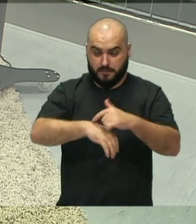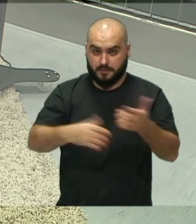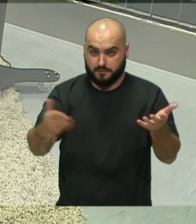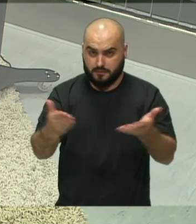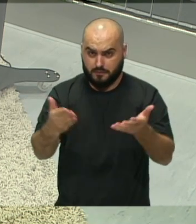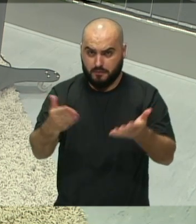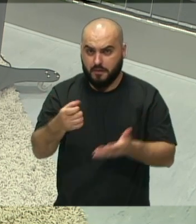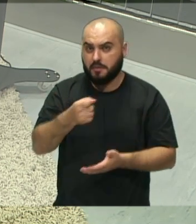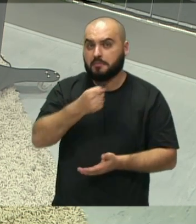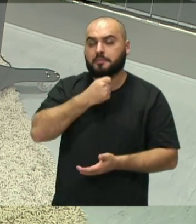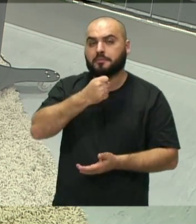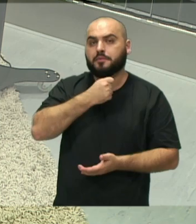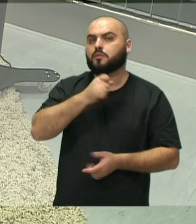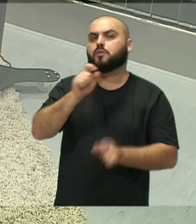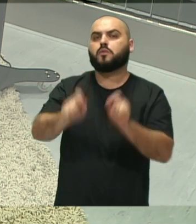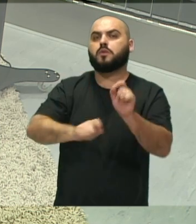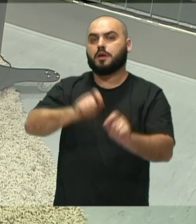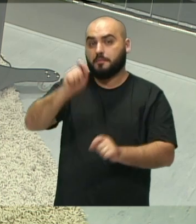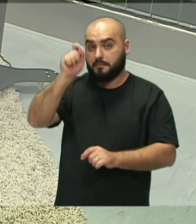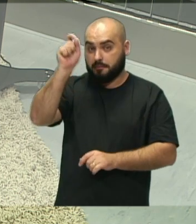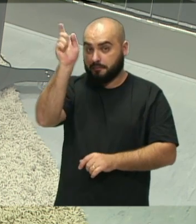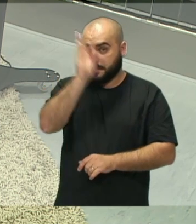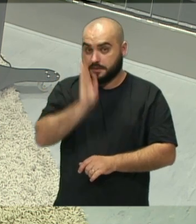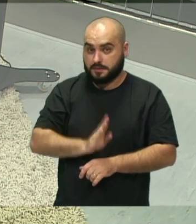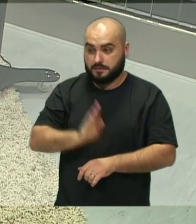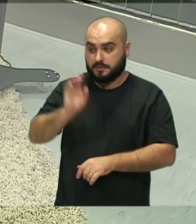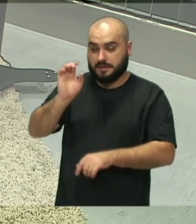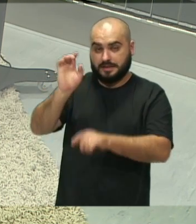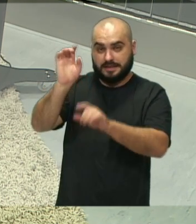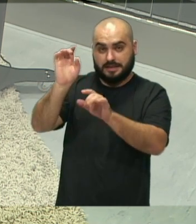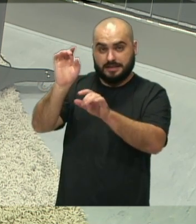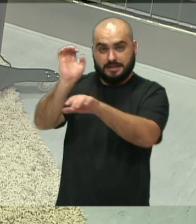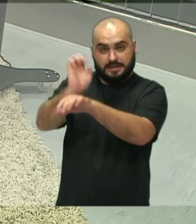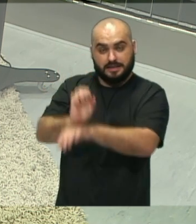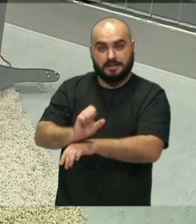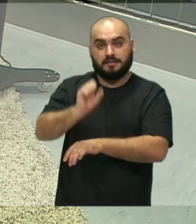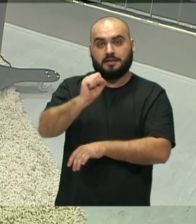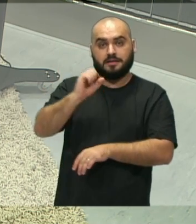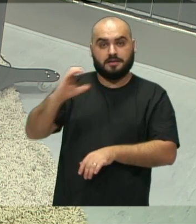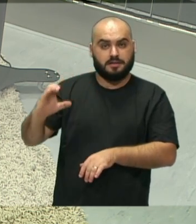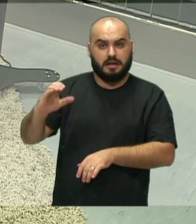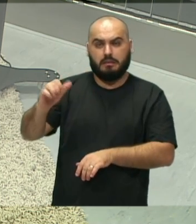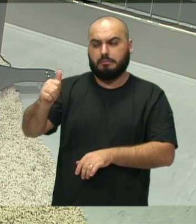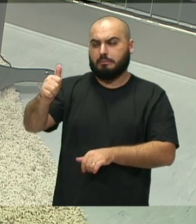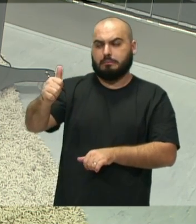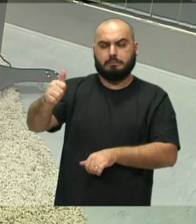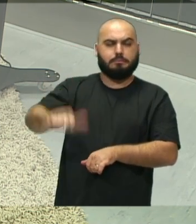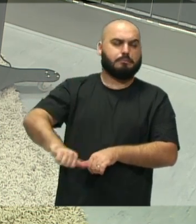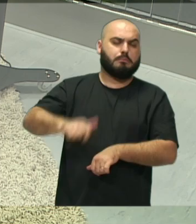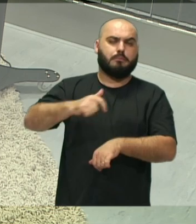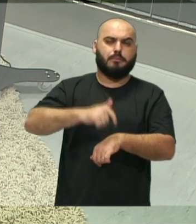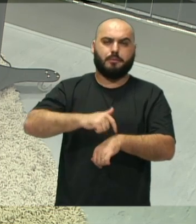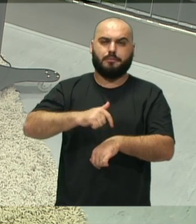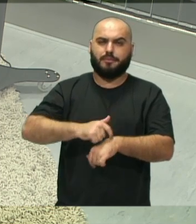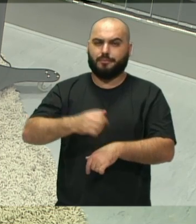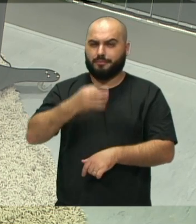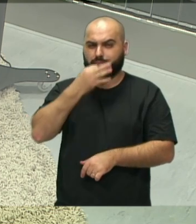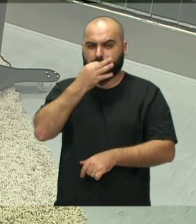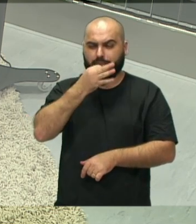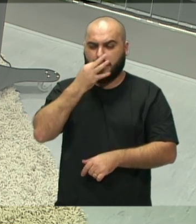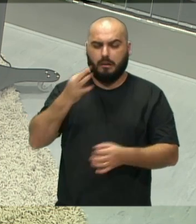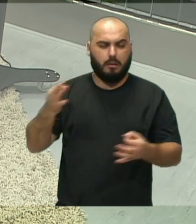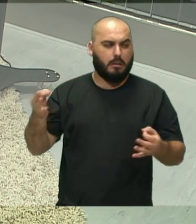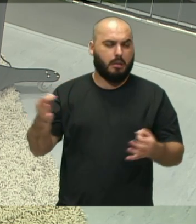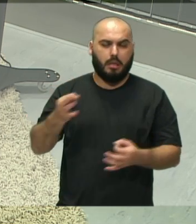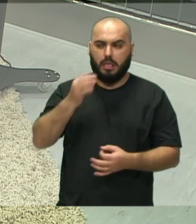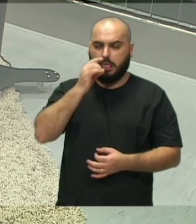o estado de Santa Catarina pelo pior momento de toda essa crise do coronavírus. Como é que, e o senhor tem